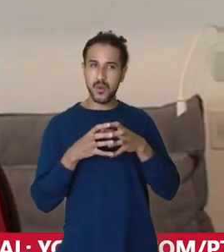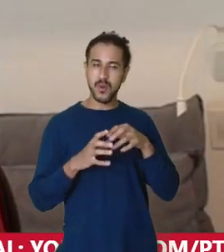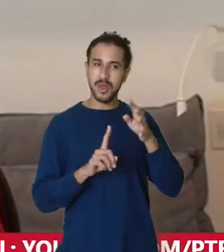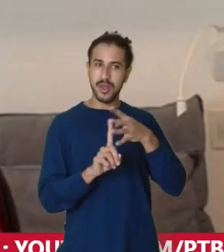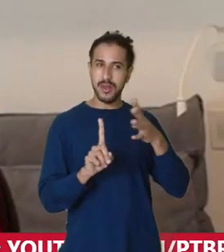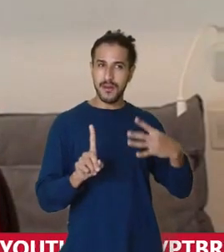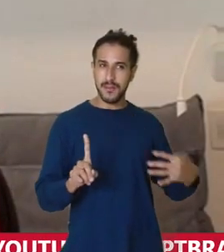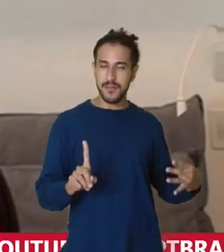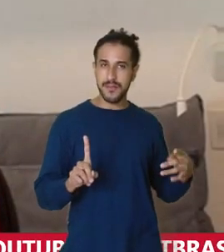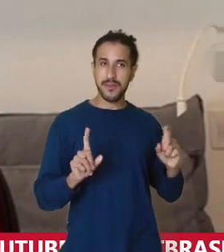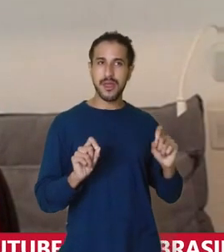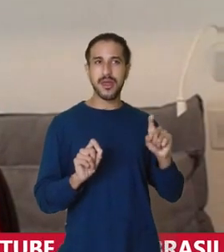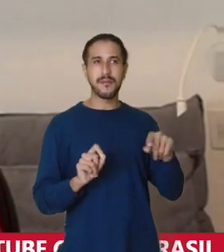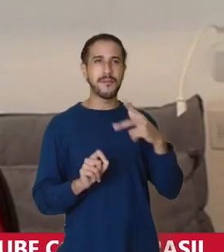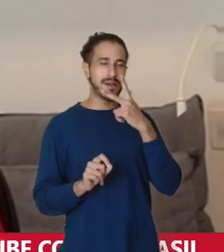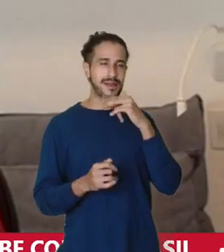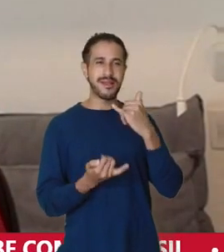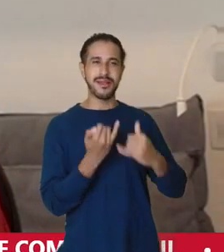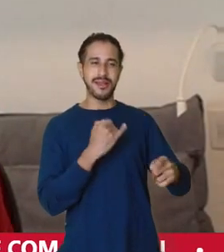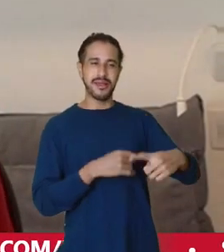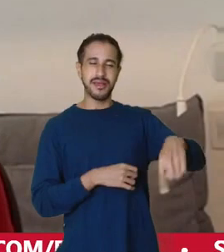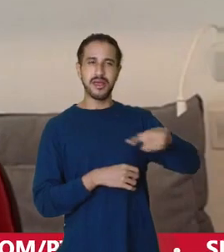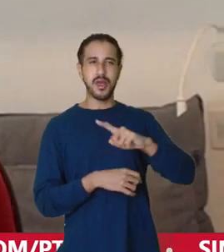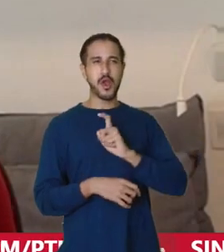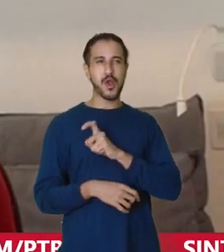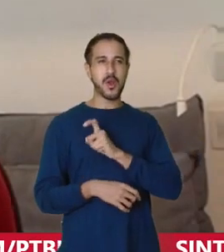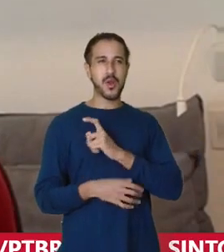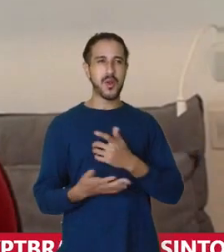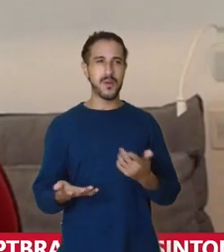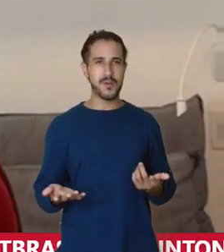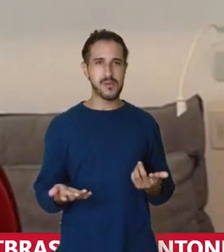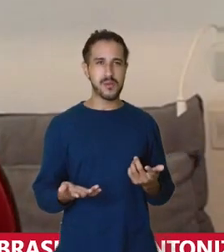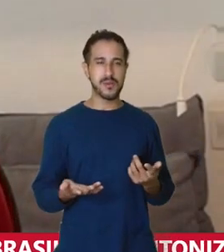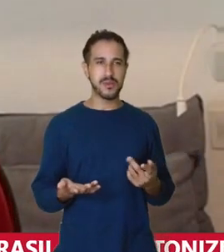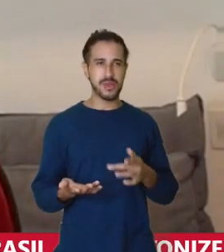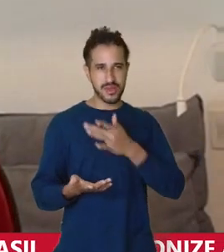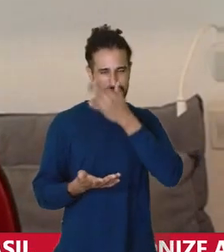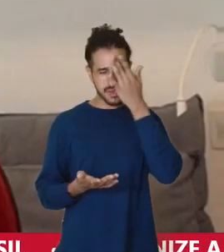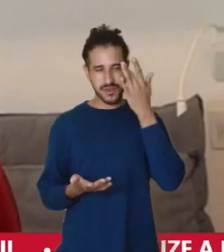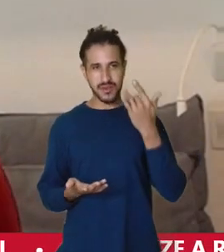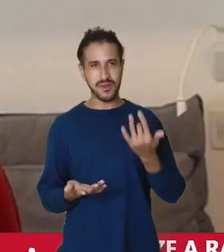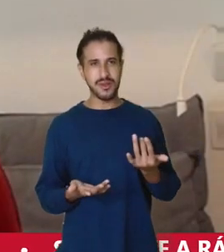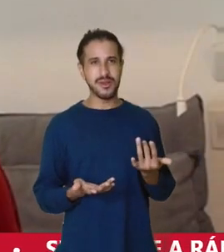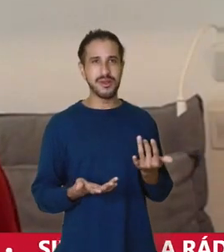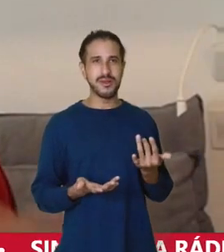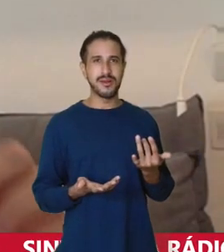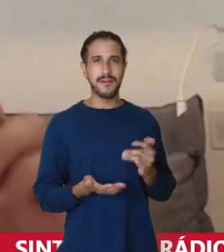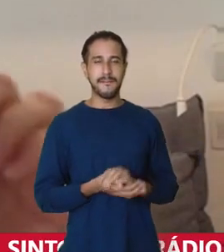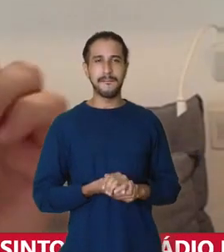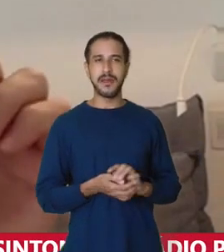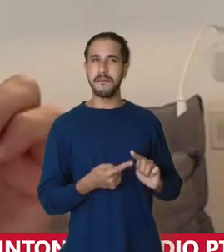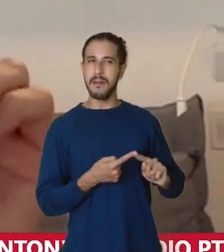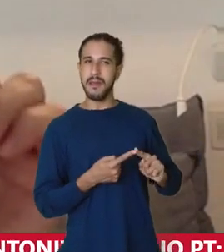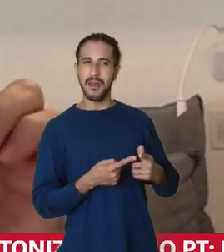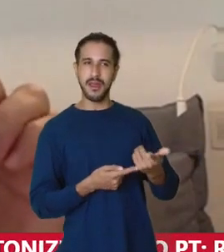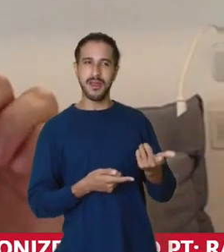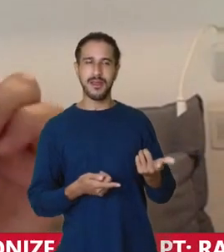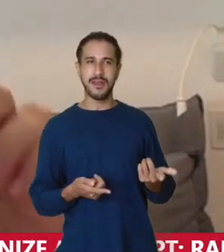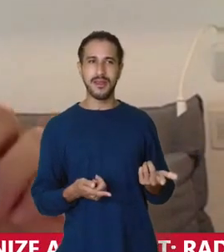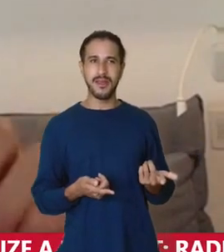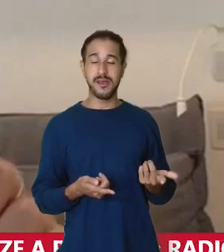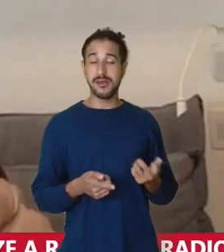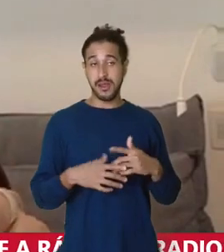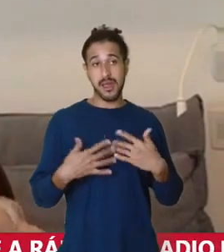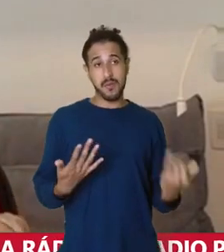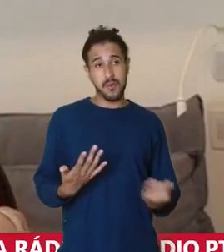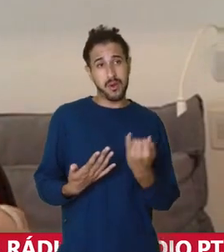LGBTQ como se fossem inimigos, né, das pessoas. Então, eu acho importante